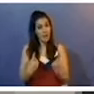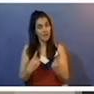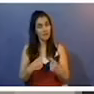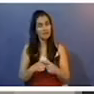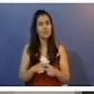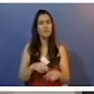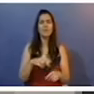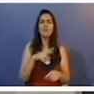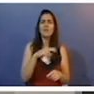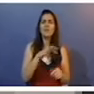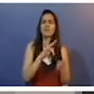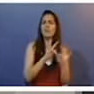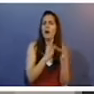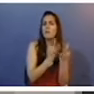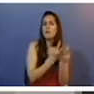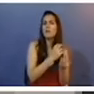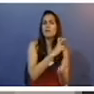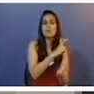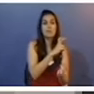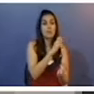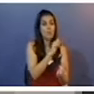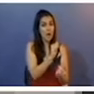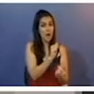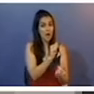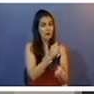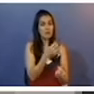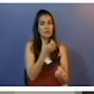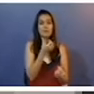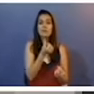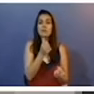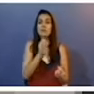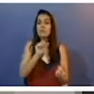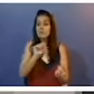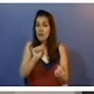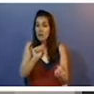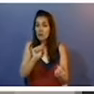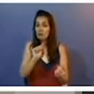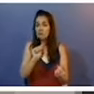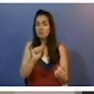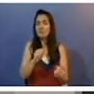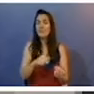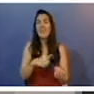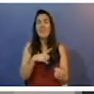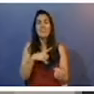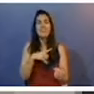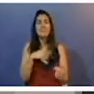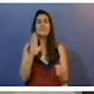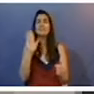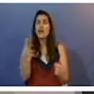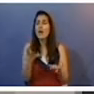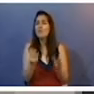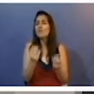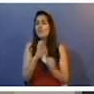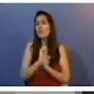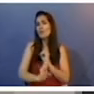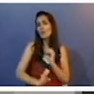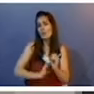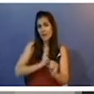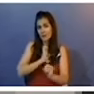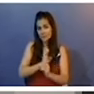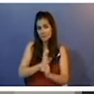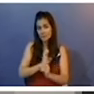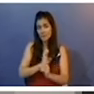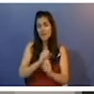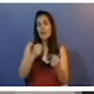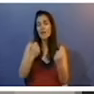5A, 6A e 7A, já são átomos que contêm uma quantidade grande de elétrons na última camada, então eles